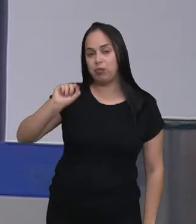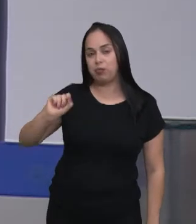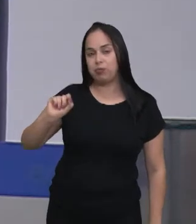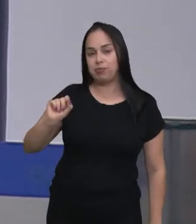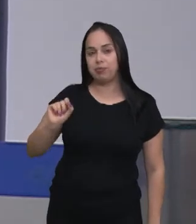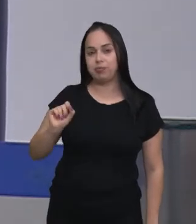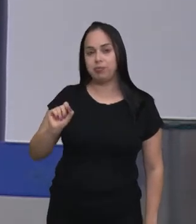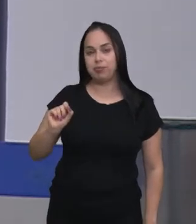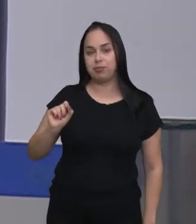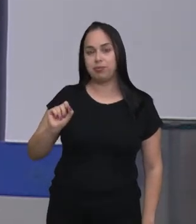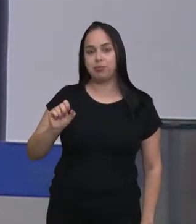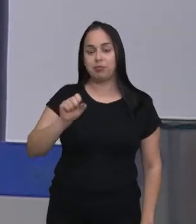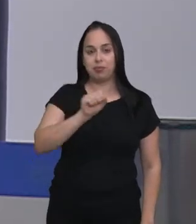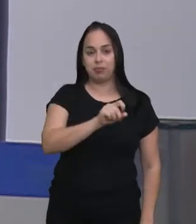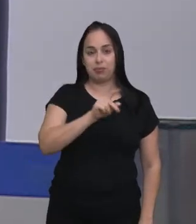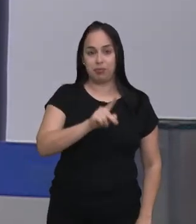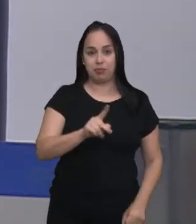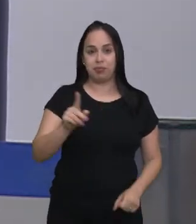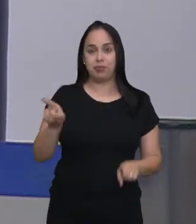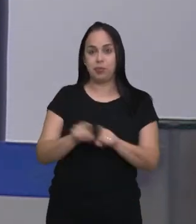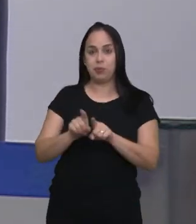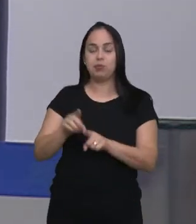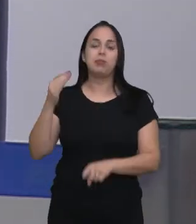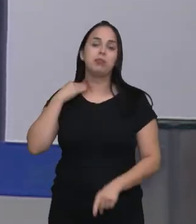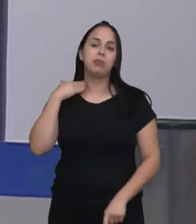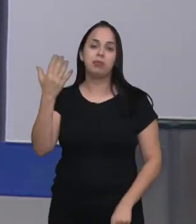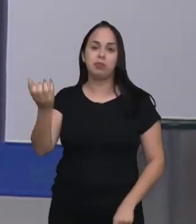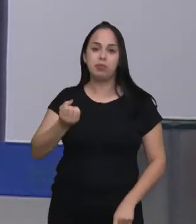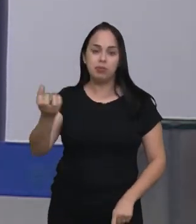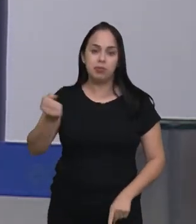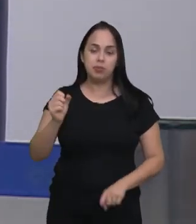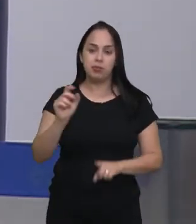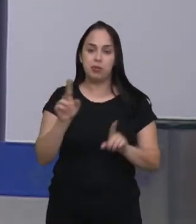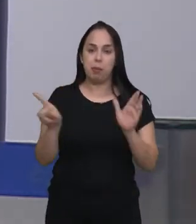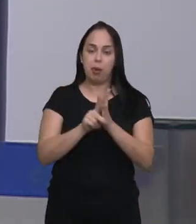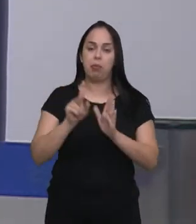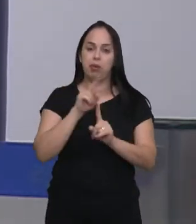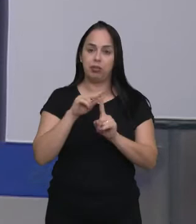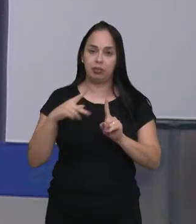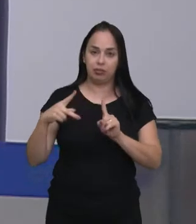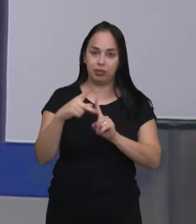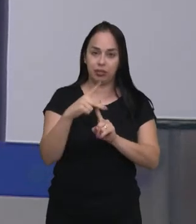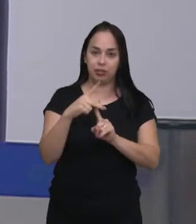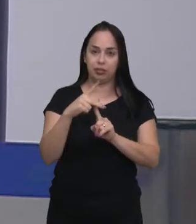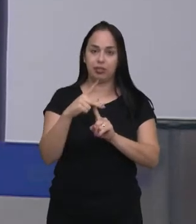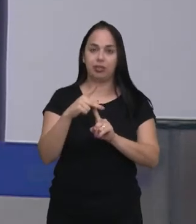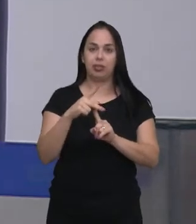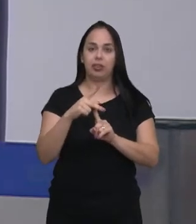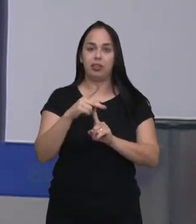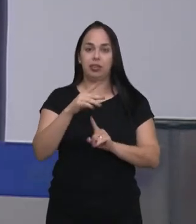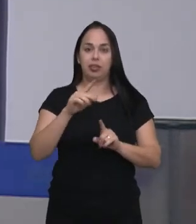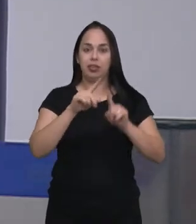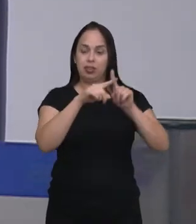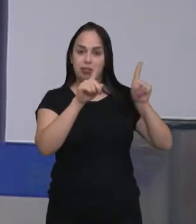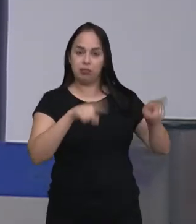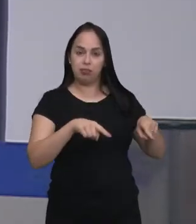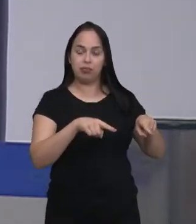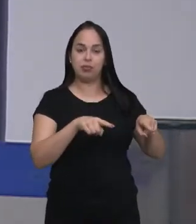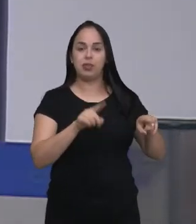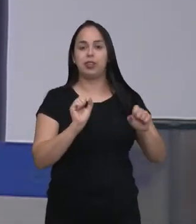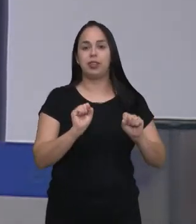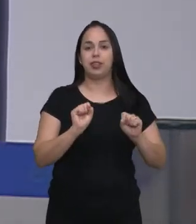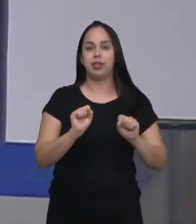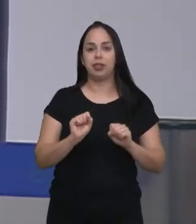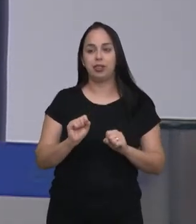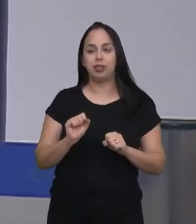as aposentadorias e pensões do regime próprio da Previdência Social dos servidores municipais ocupantes de cargo de